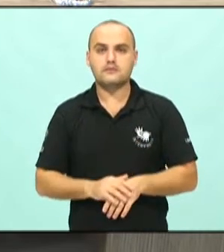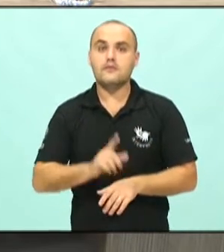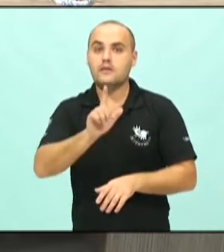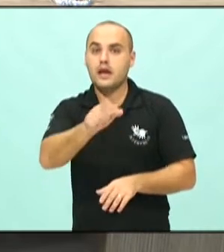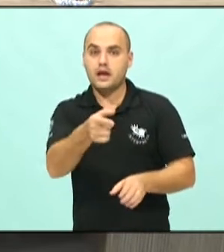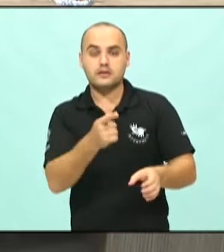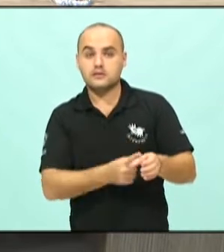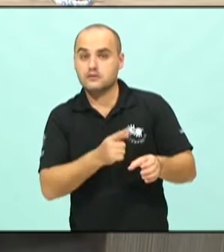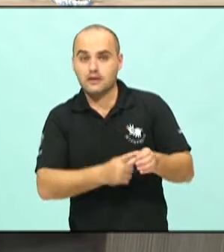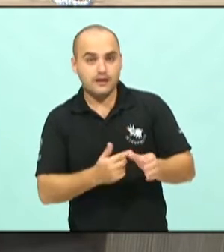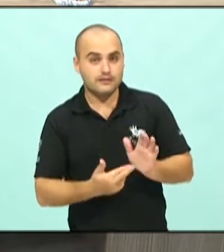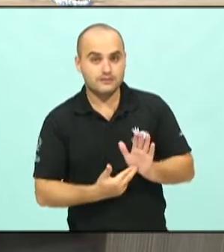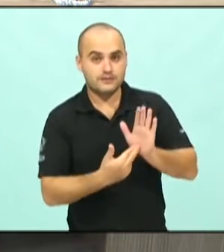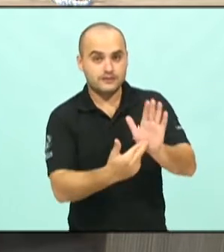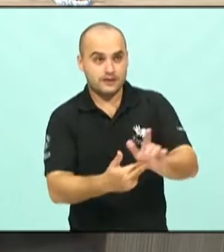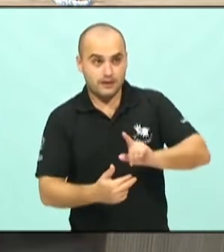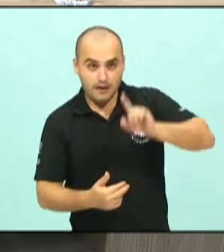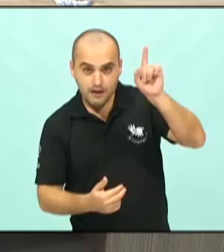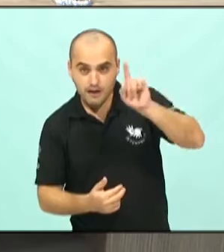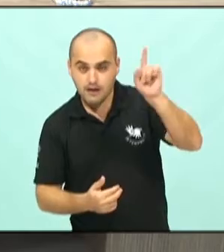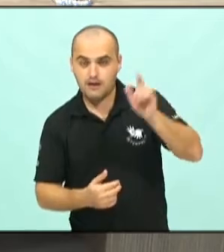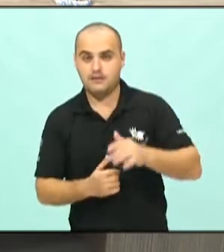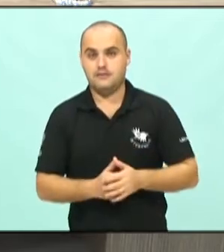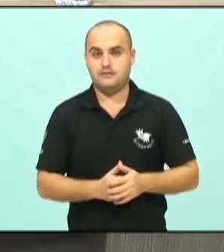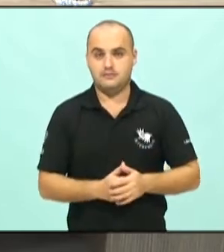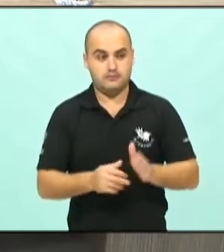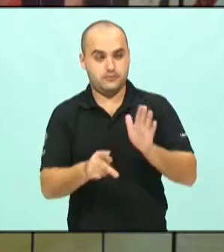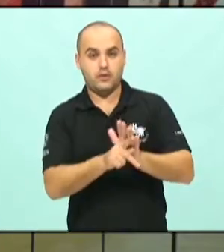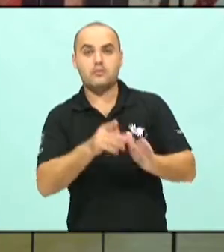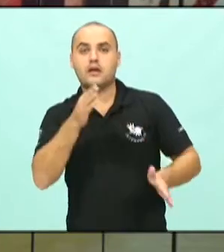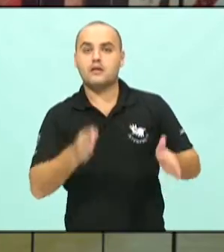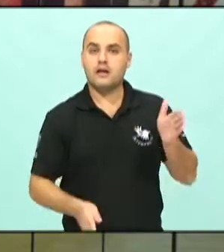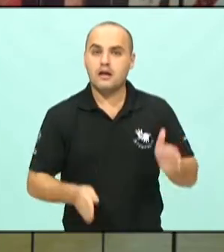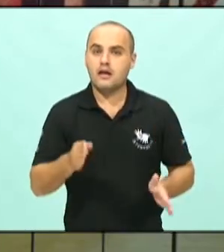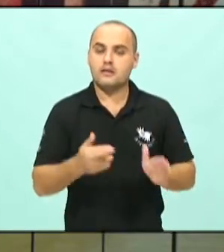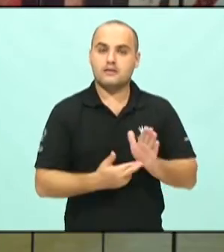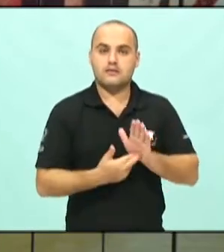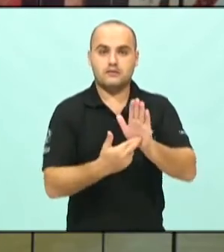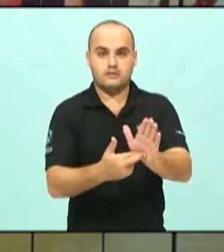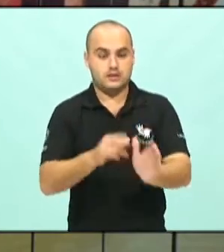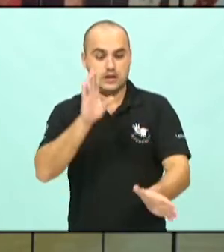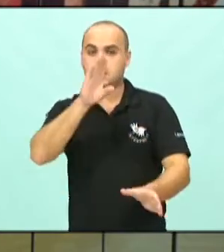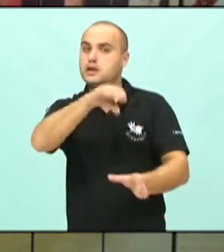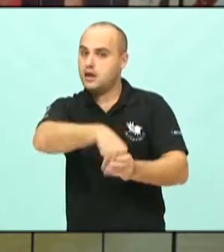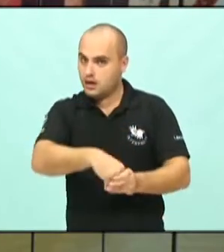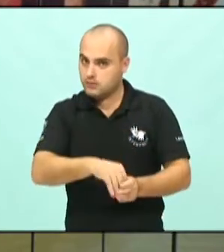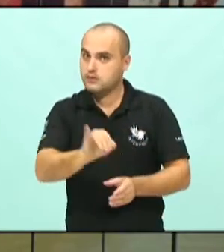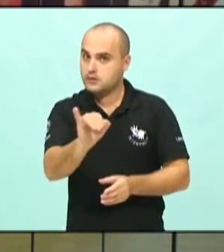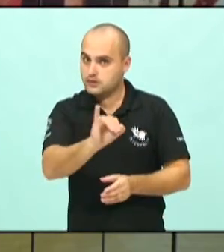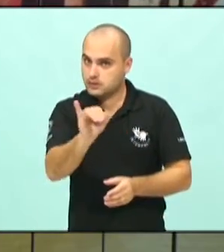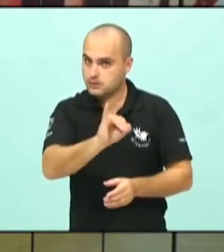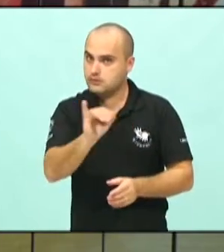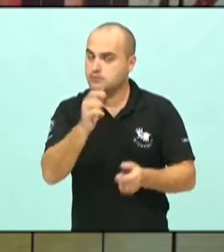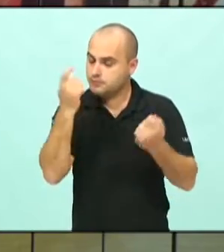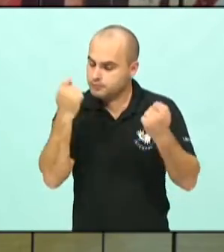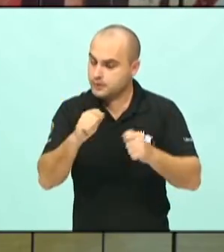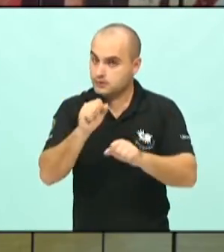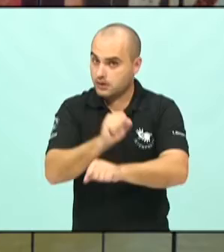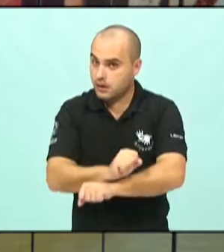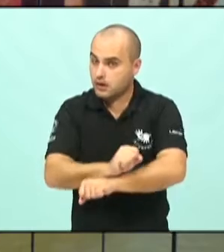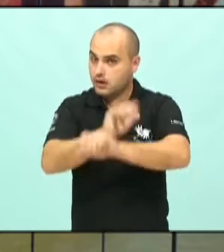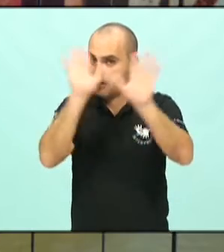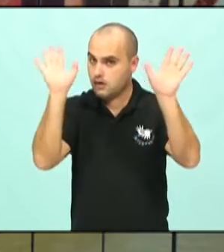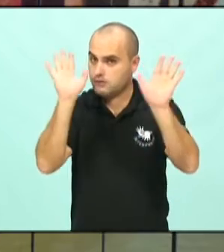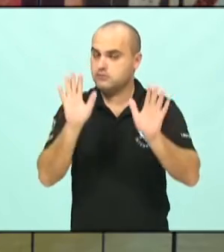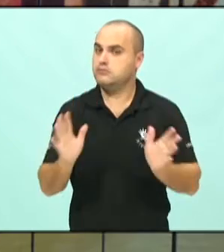que está lá sendo representada pelos nossos atletas construídos dentro de casa. Tem que ficar muito claro, né? É